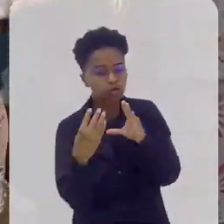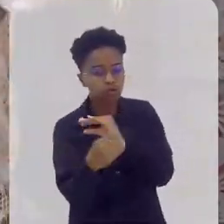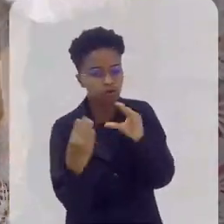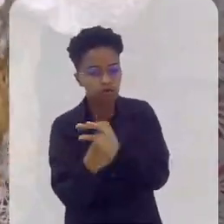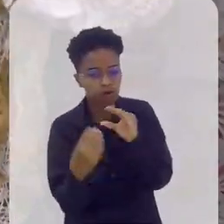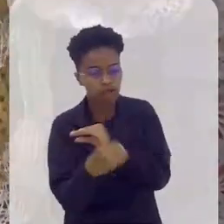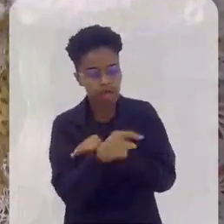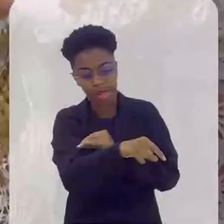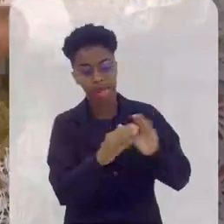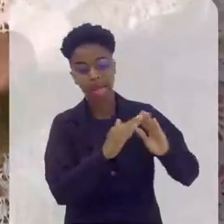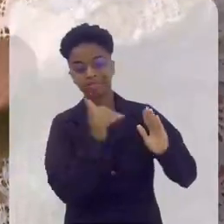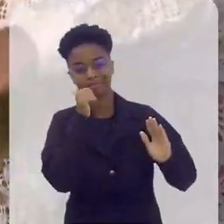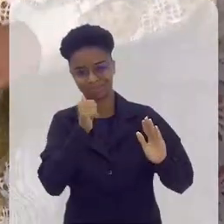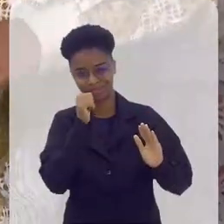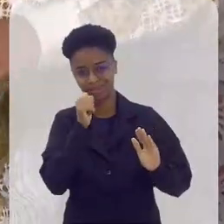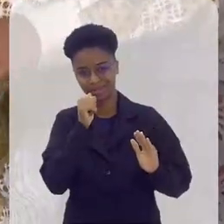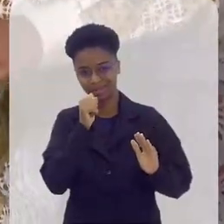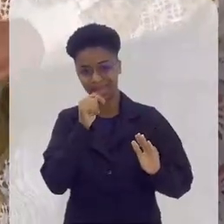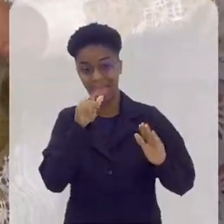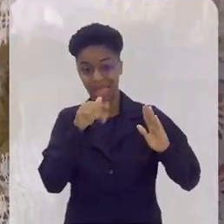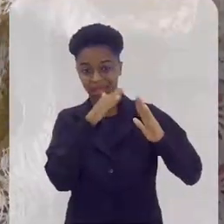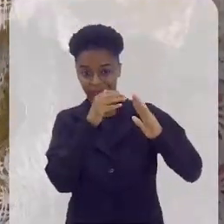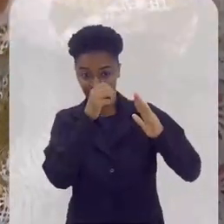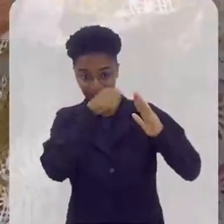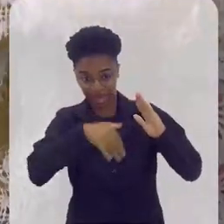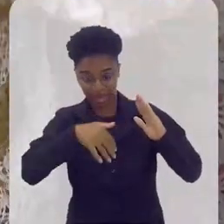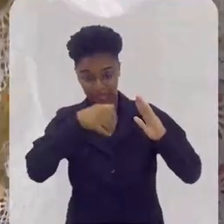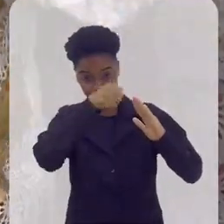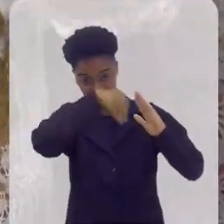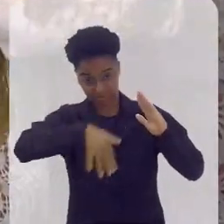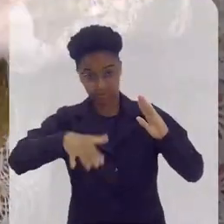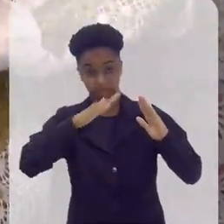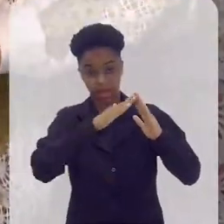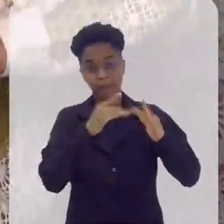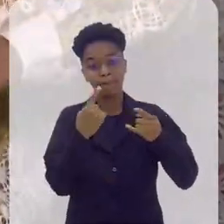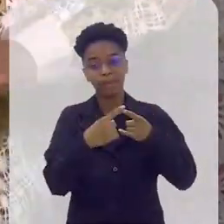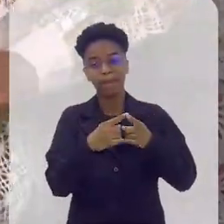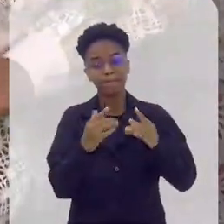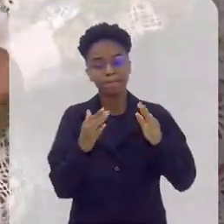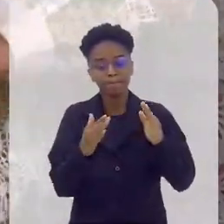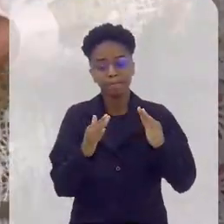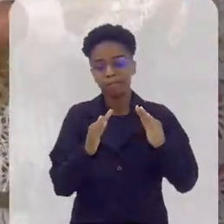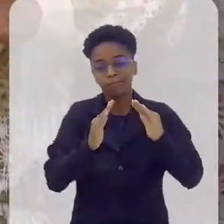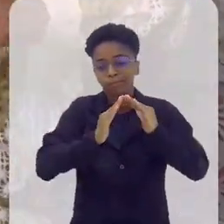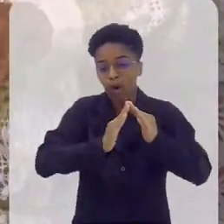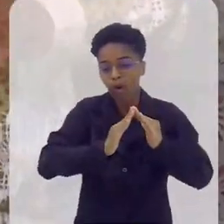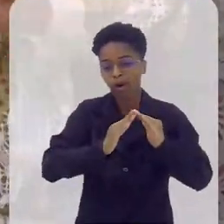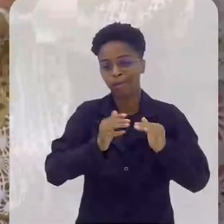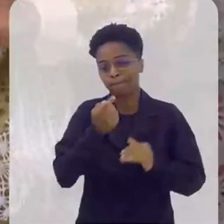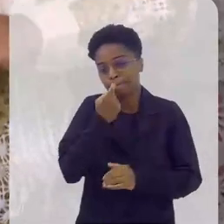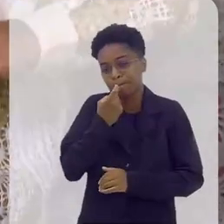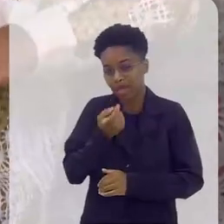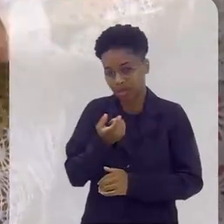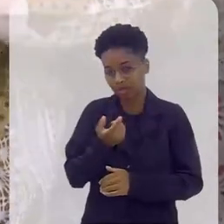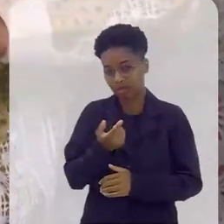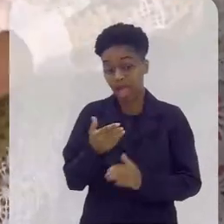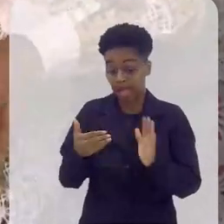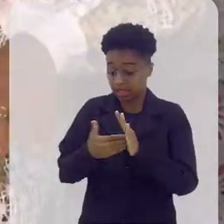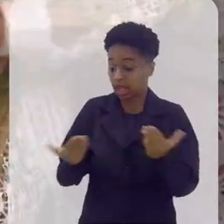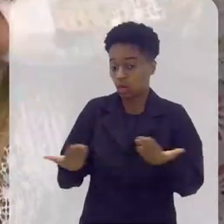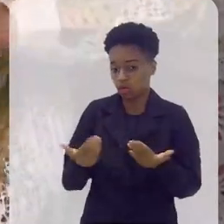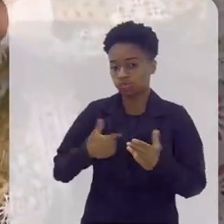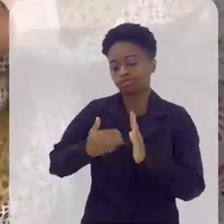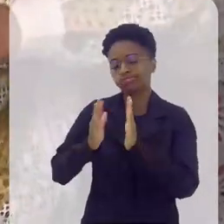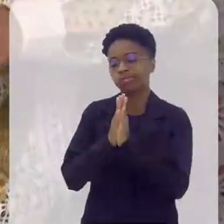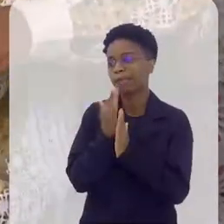para ir para o terreiro da Dona Juridi, que mora ali em cima na Carlos Maximiliano e é viva até hoje. Eu